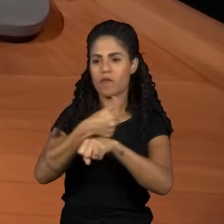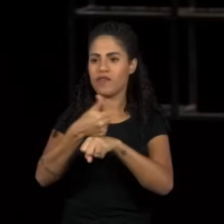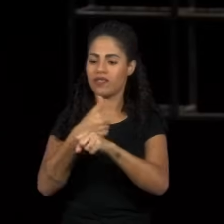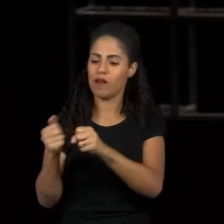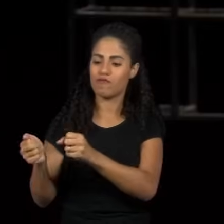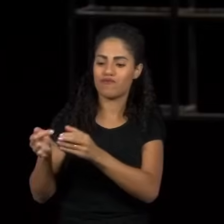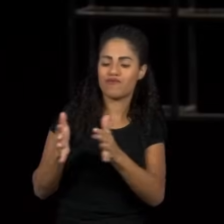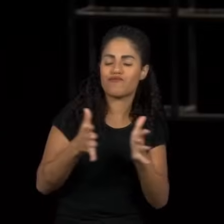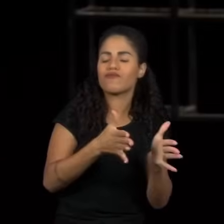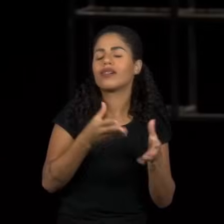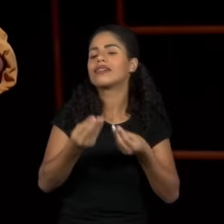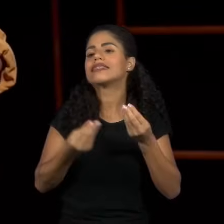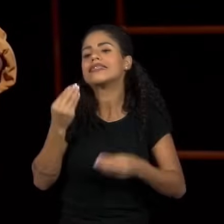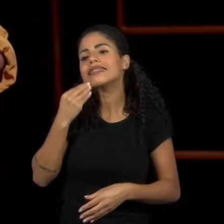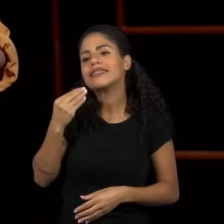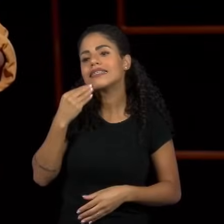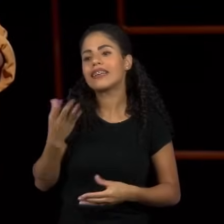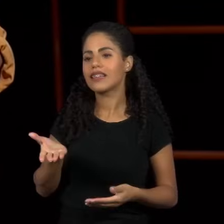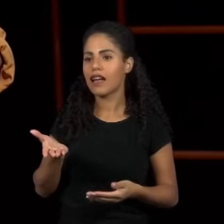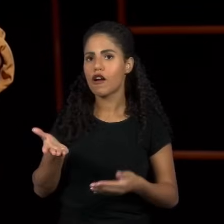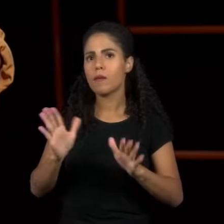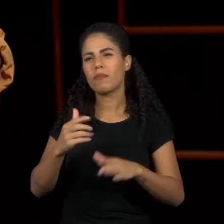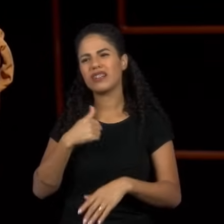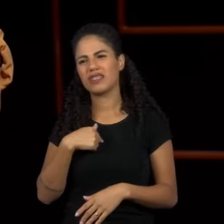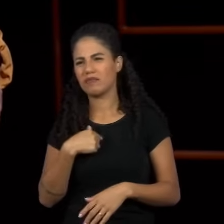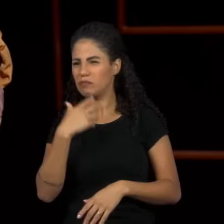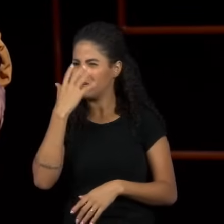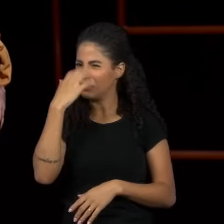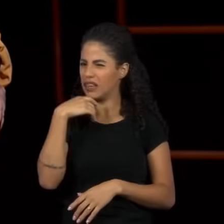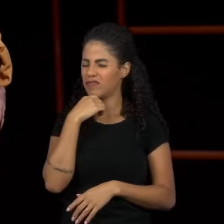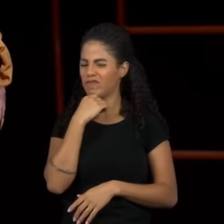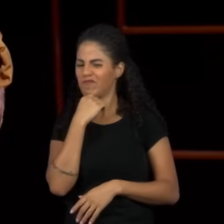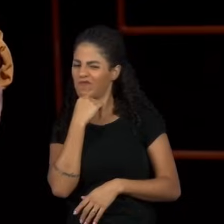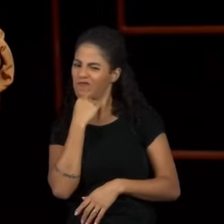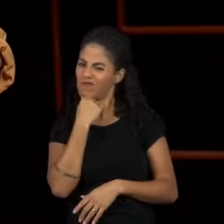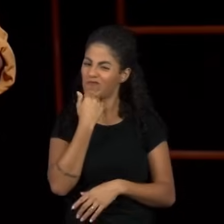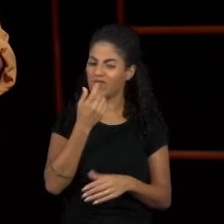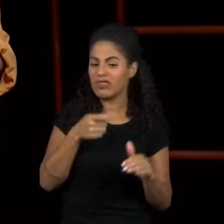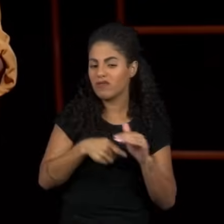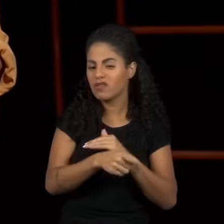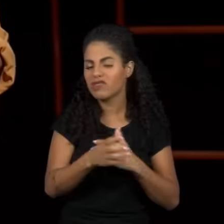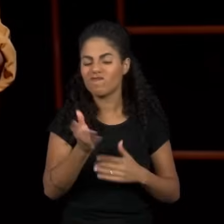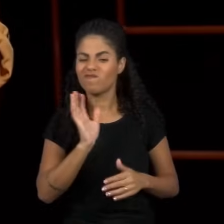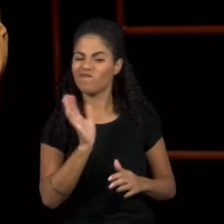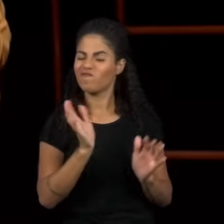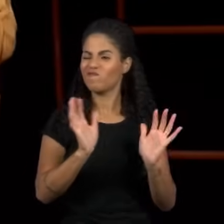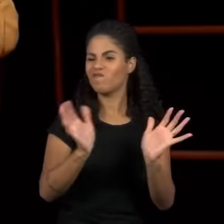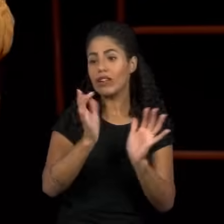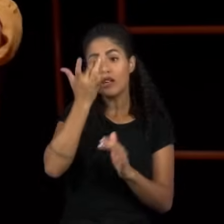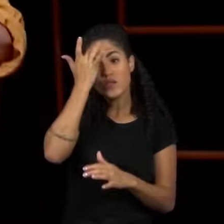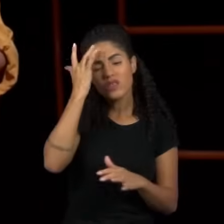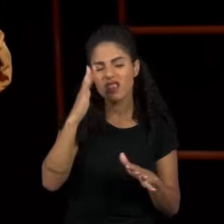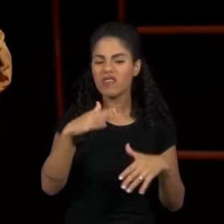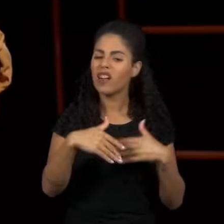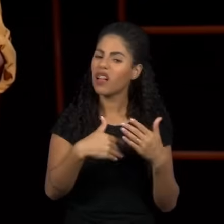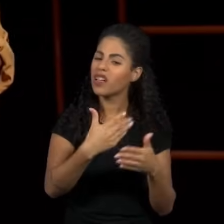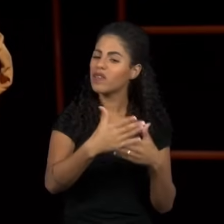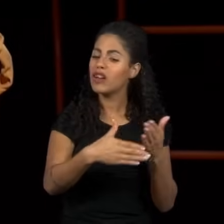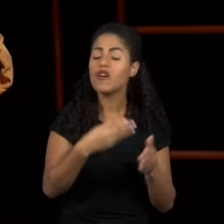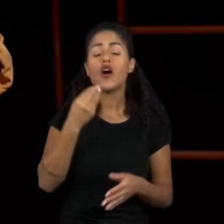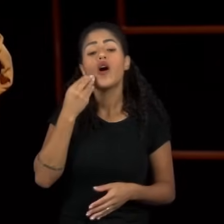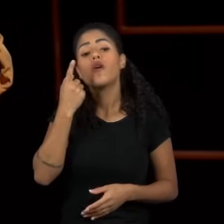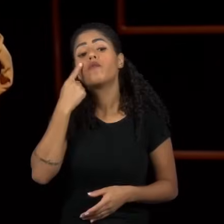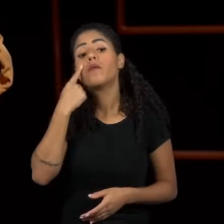sido isso. Uhum. Mas eu não levei muito a sério, não investi nisso. Legal. Fui deixando de lado,